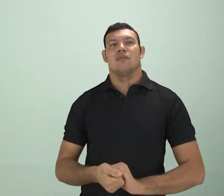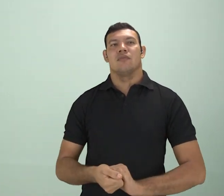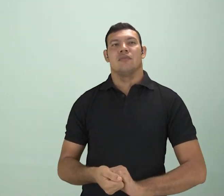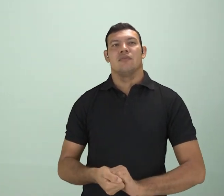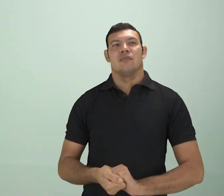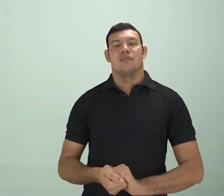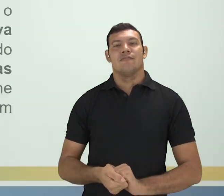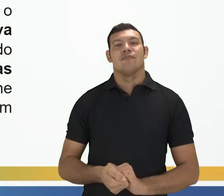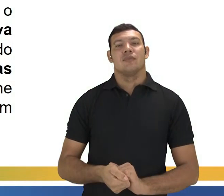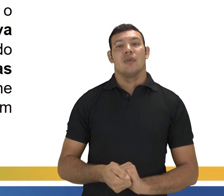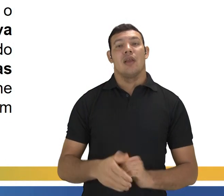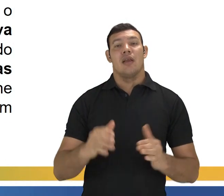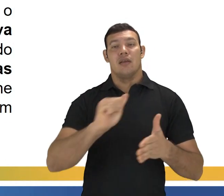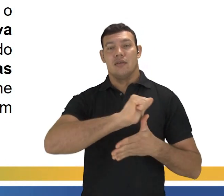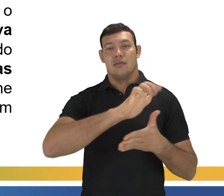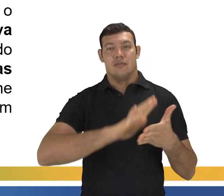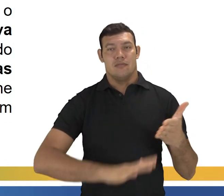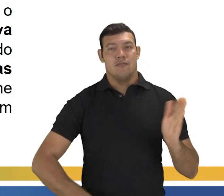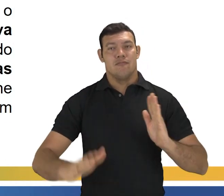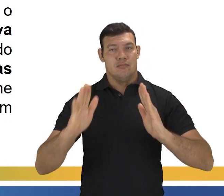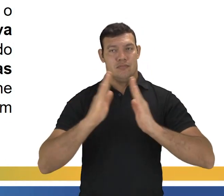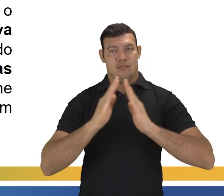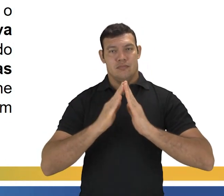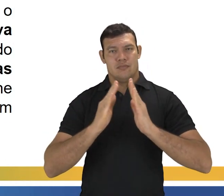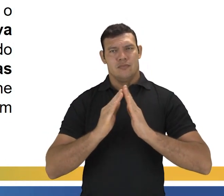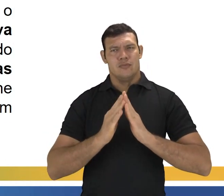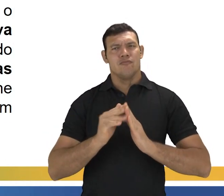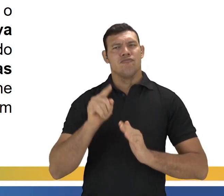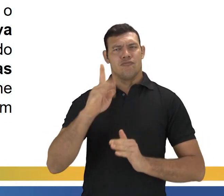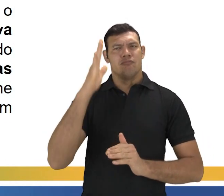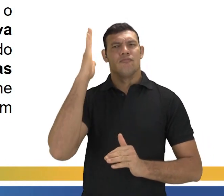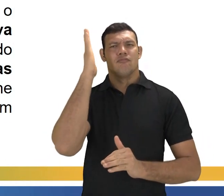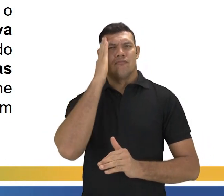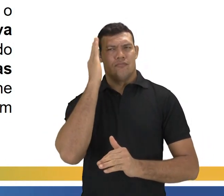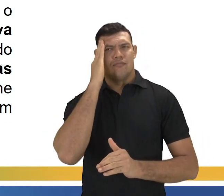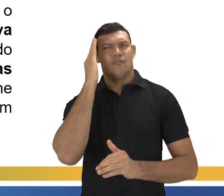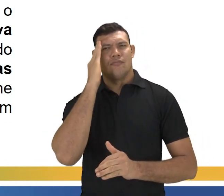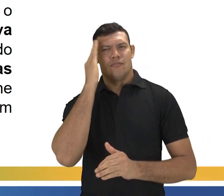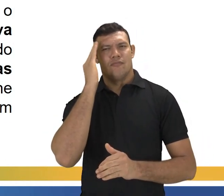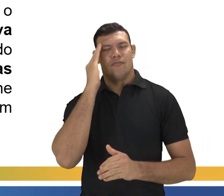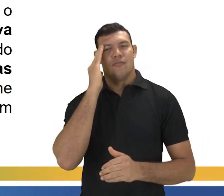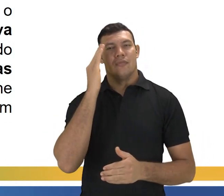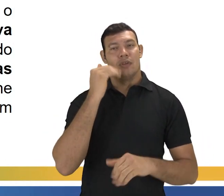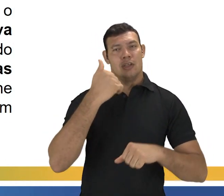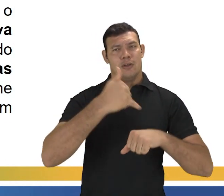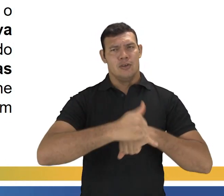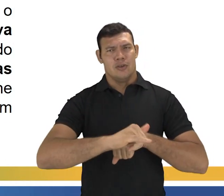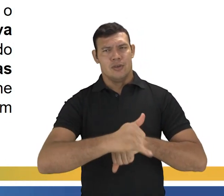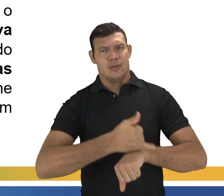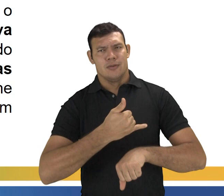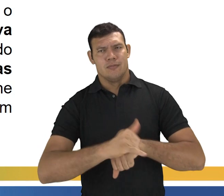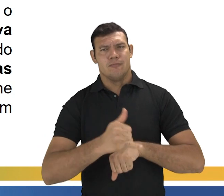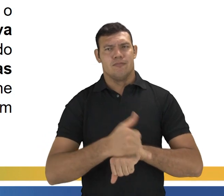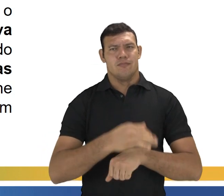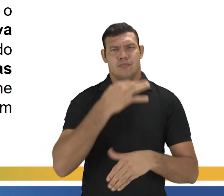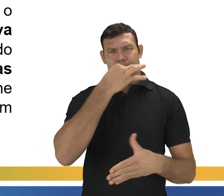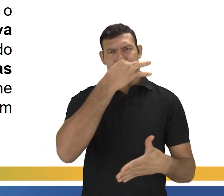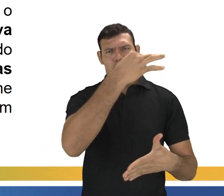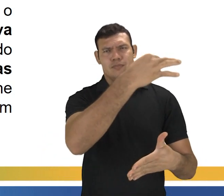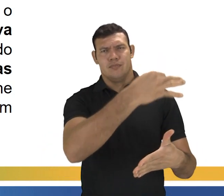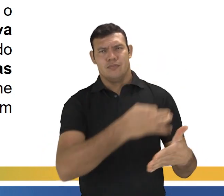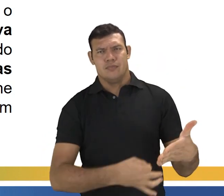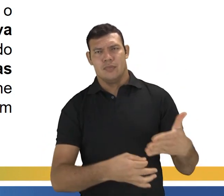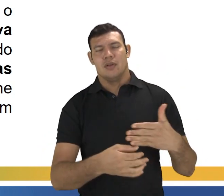Para casa, eu deixo uma atividade para você, agora que você já conhece algumas estratégias de argumentação, também já conhece algumas formas